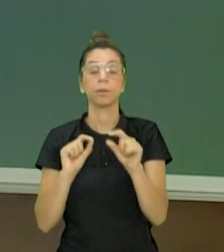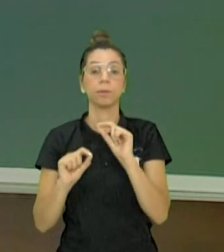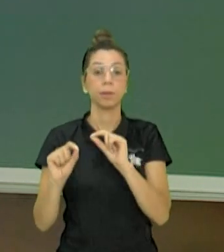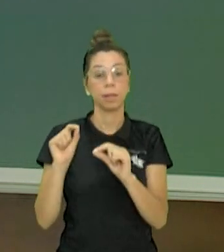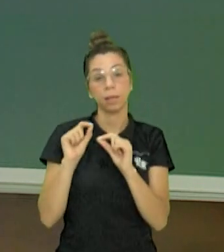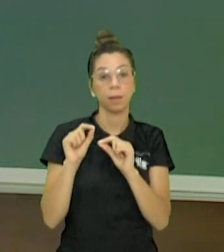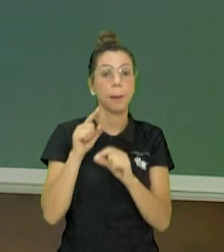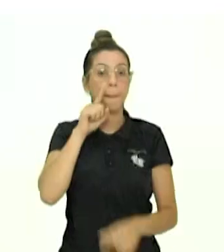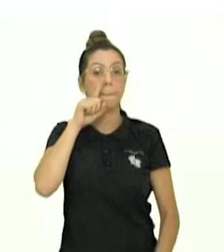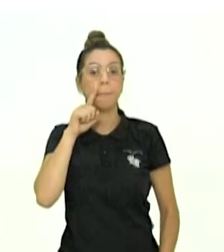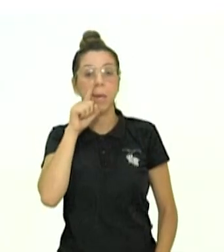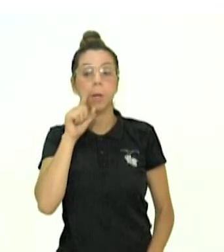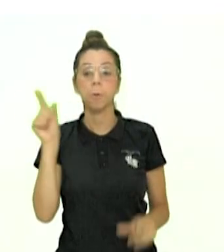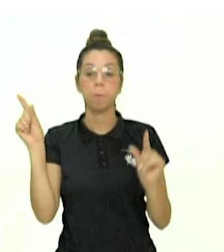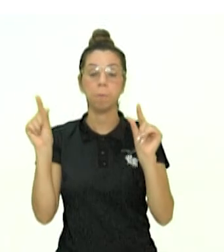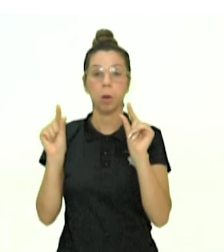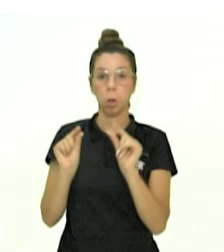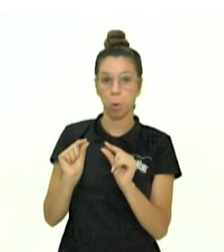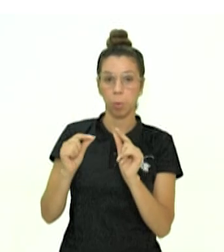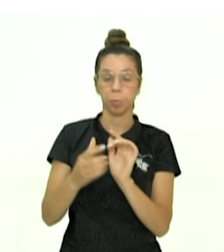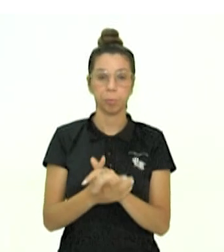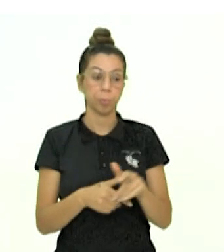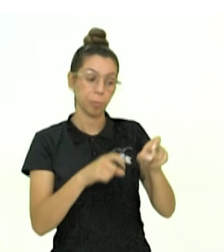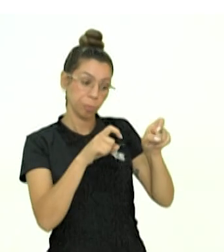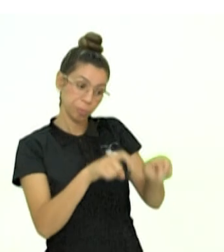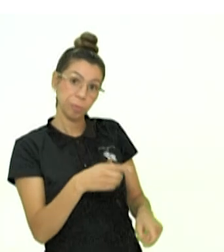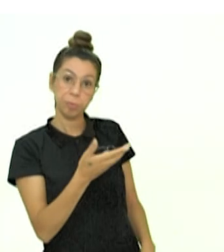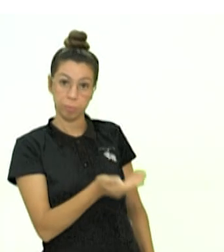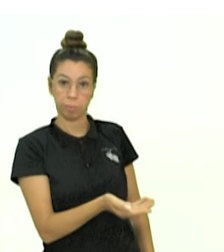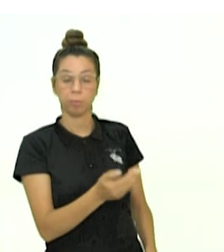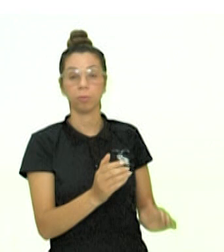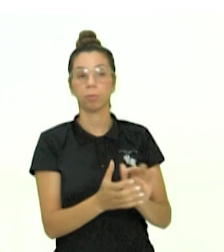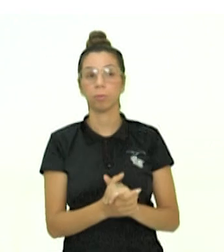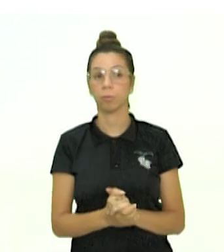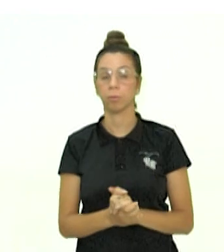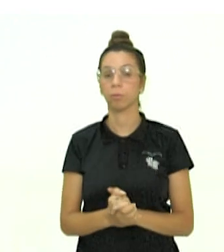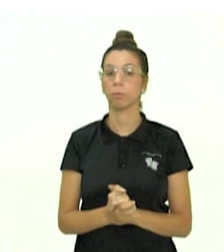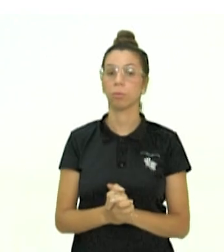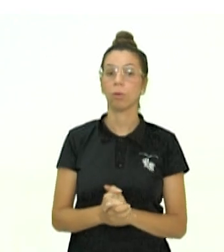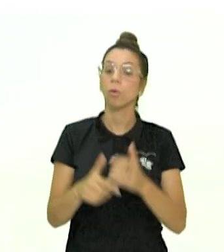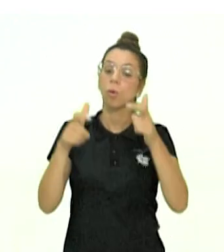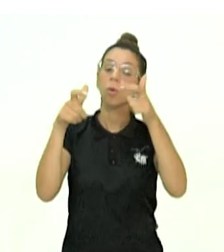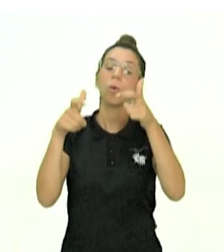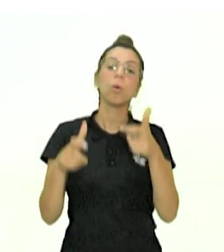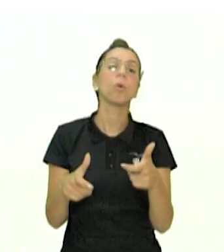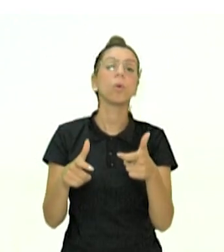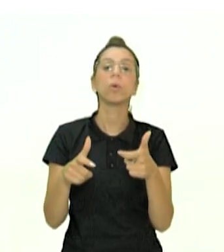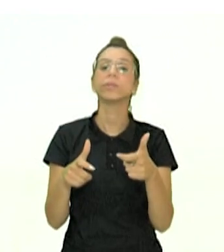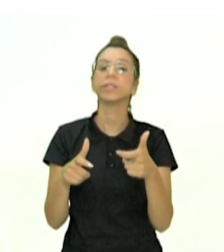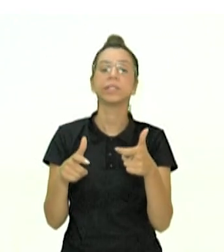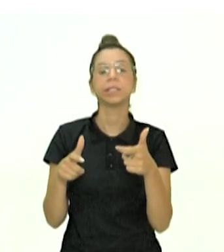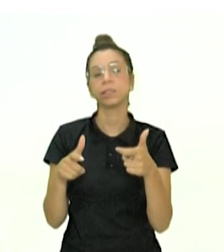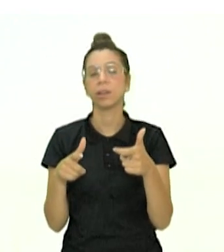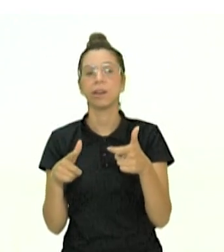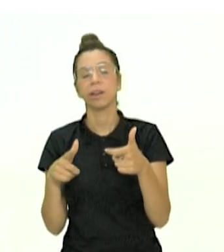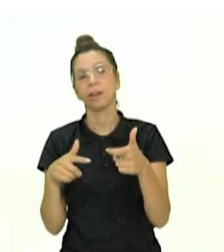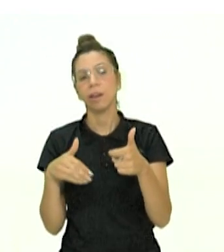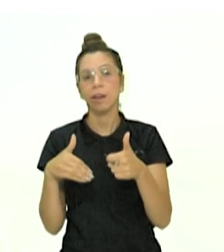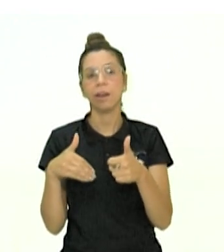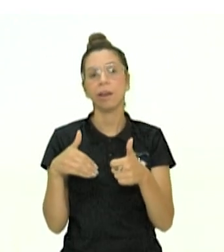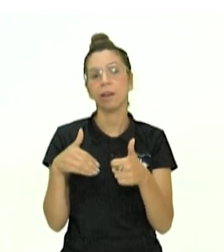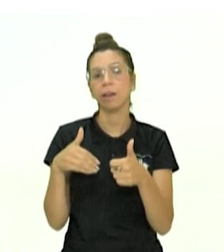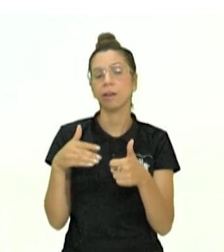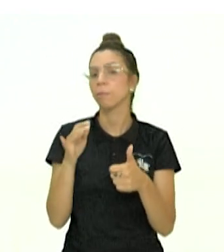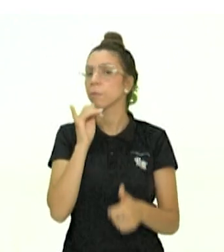country. B. Where is less difficult to get a job? Onde que é menos difícil para conseguir um emprego? In